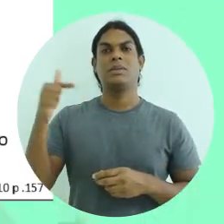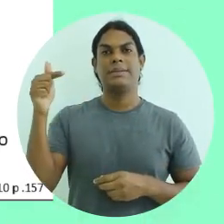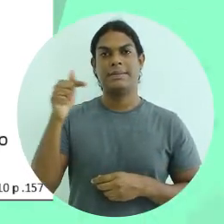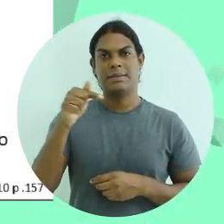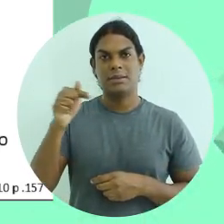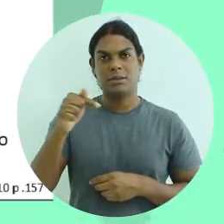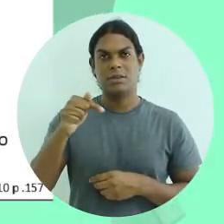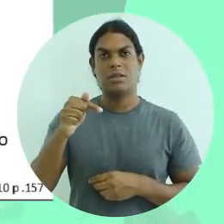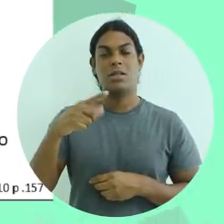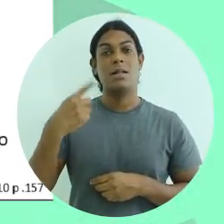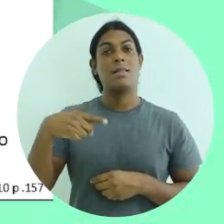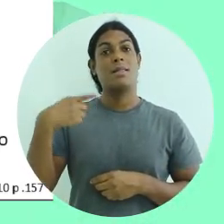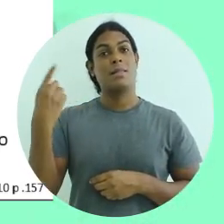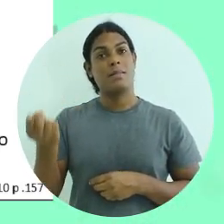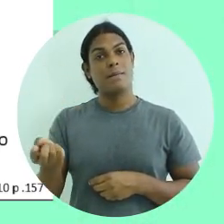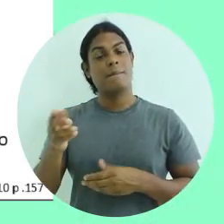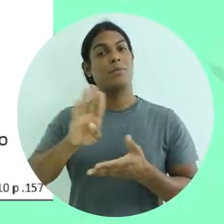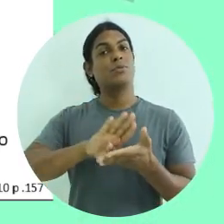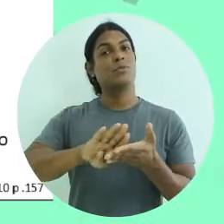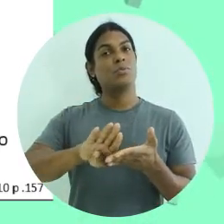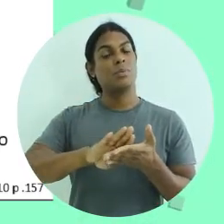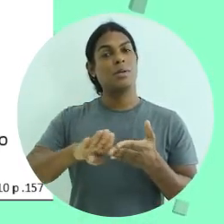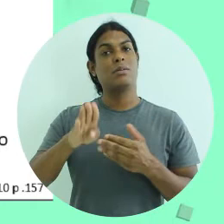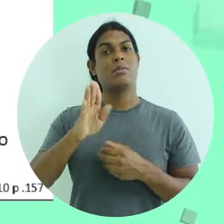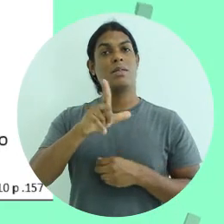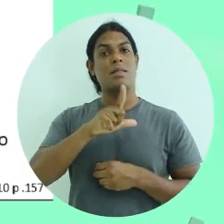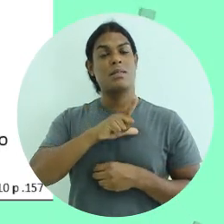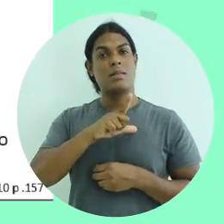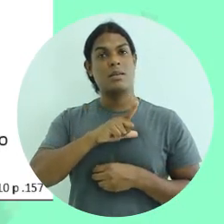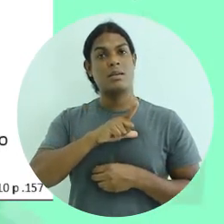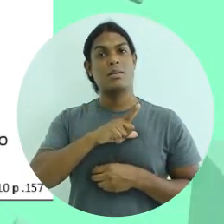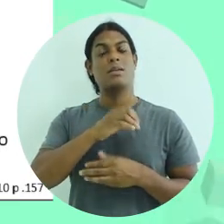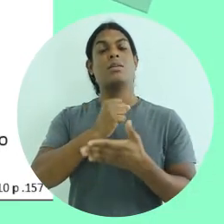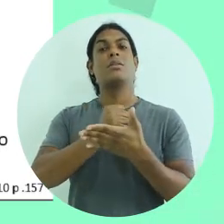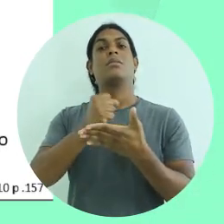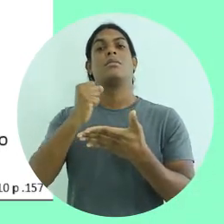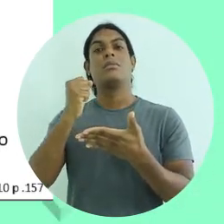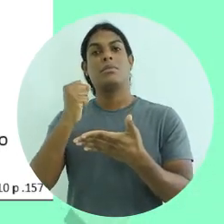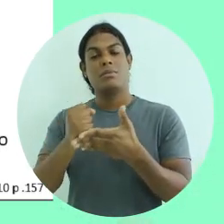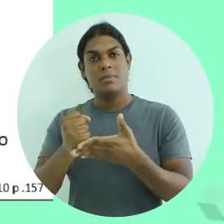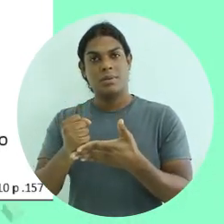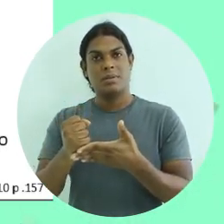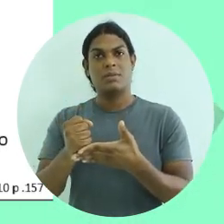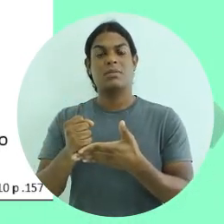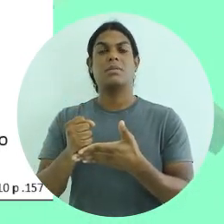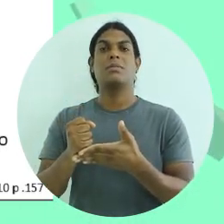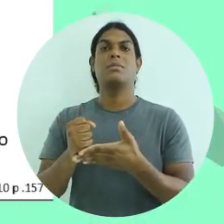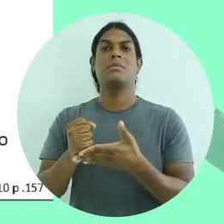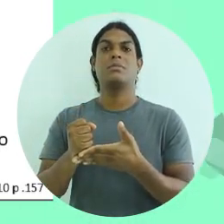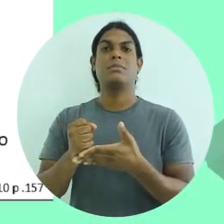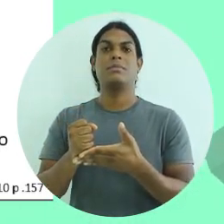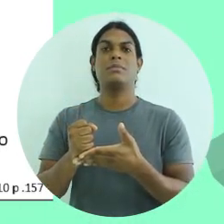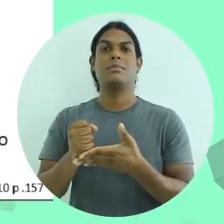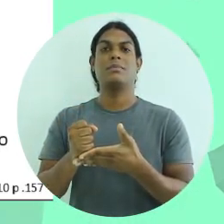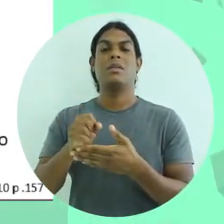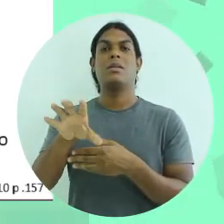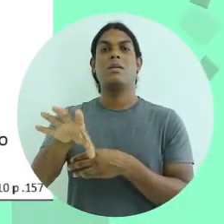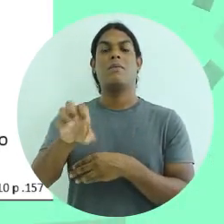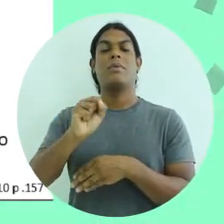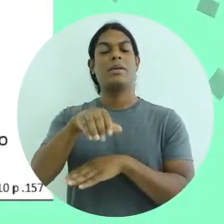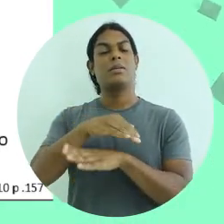passo, depois que o banco receber esta documentação, né, ele vai pegar